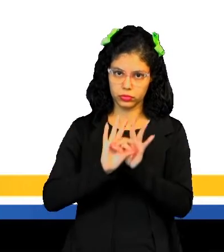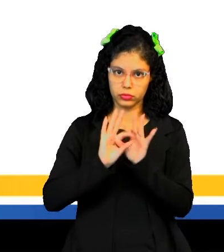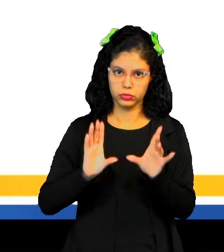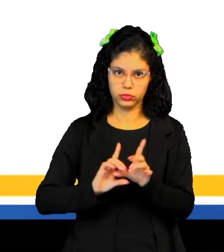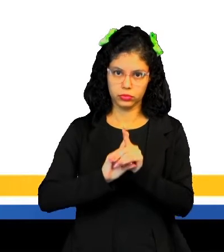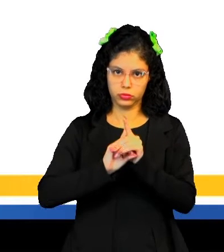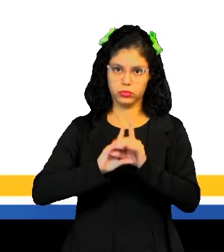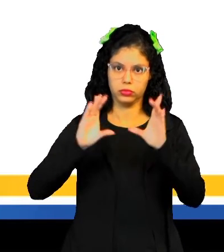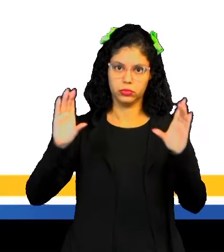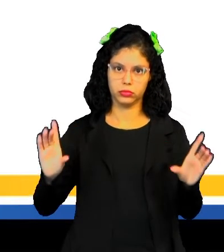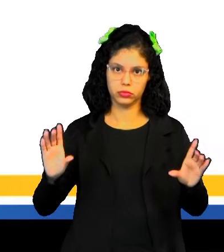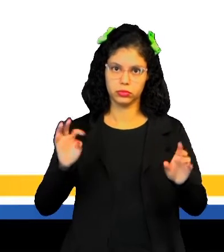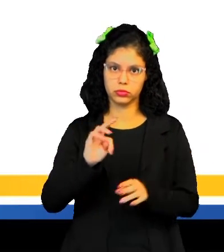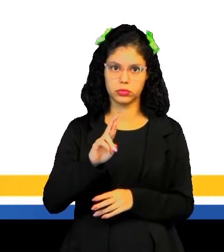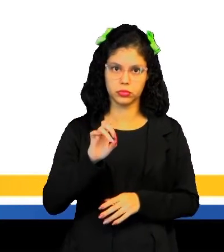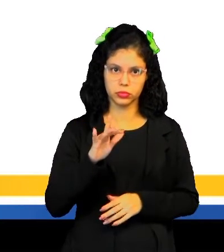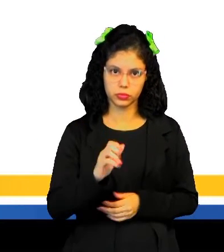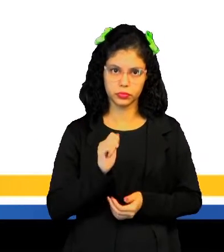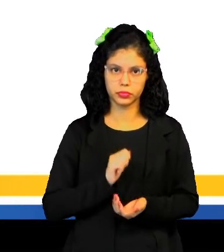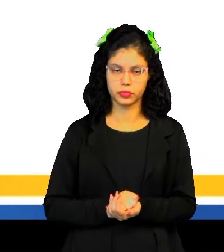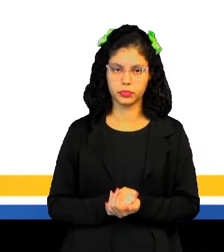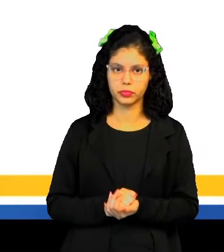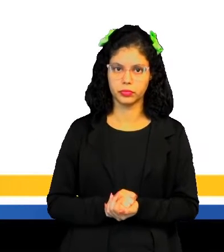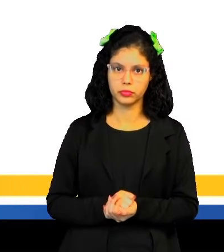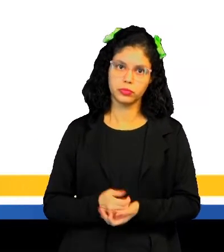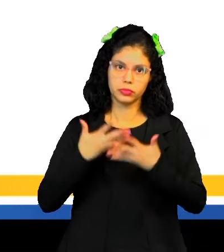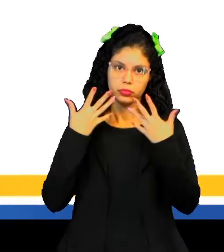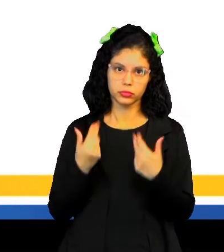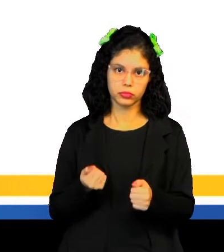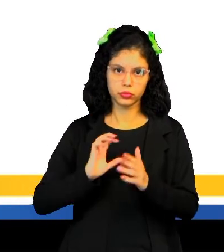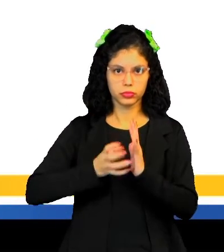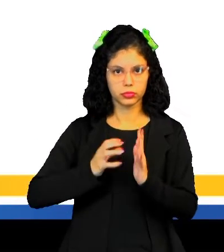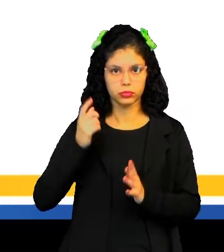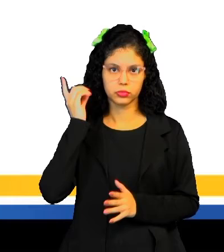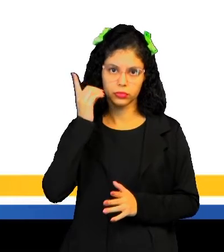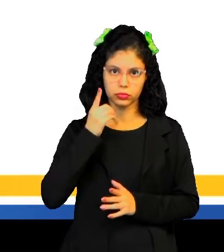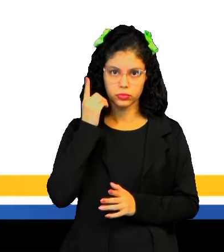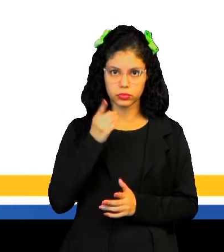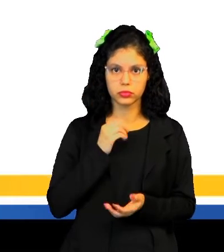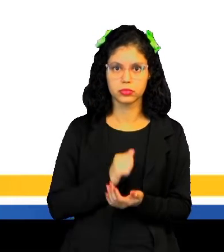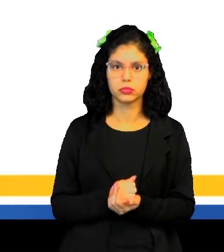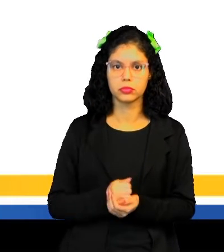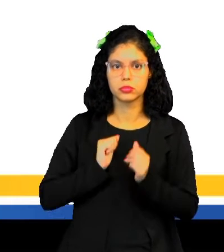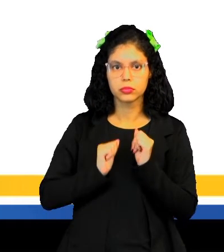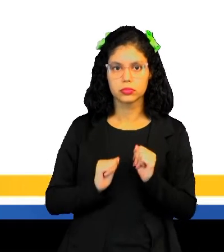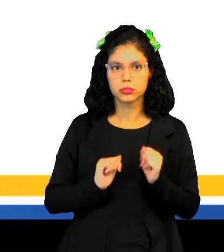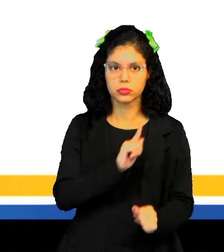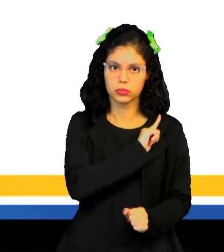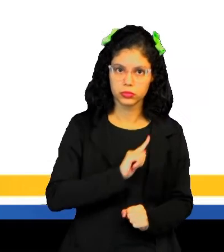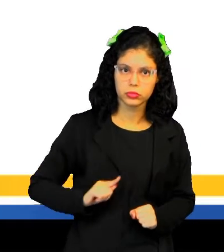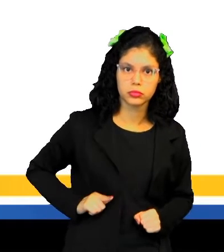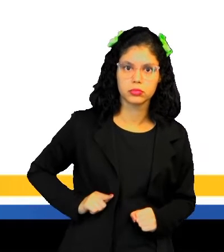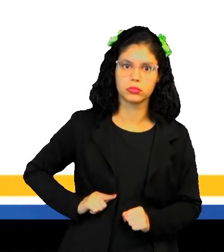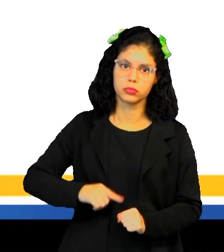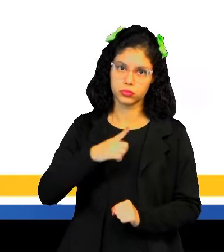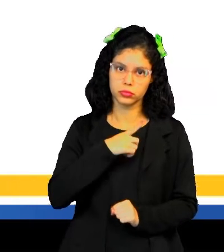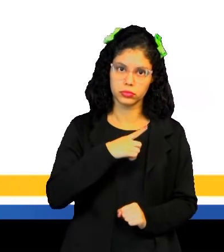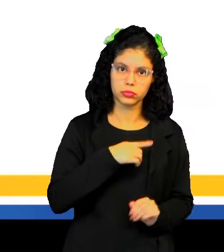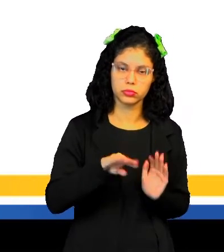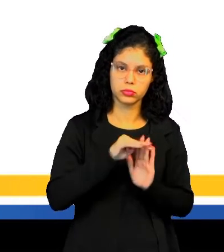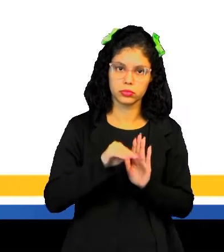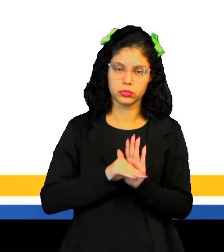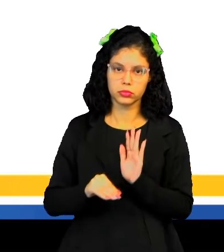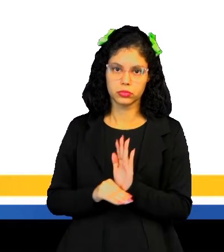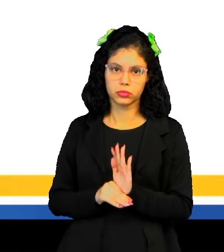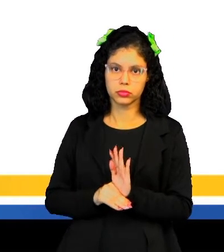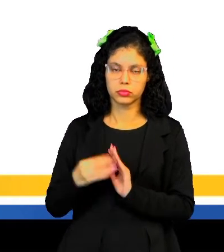a candidatura de Tancredo Neves. Letra C, aprovada pela Câmara dos Deputados, permitindo ao governo o estabelecimento